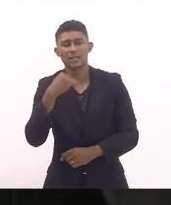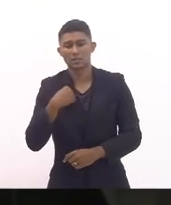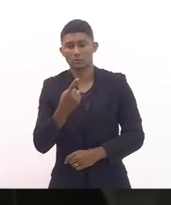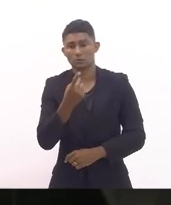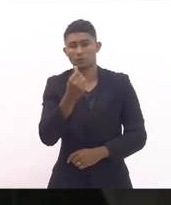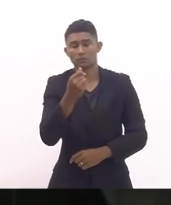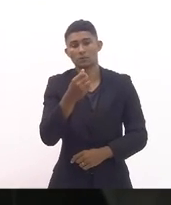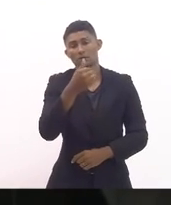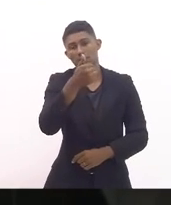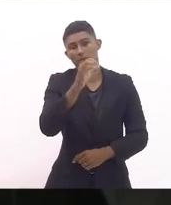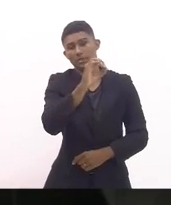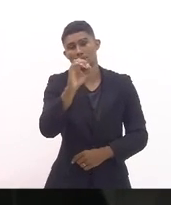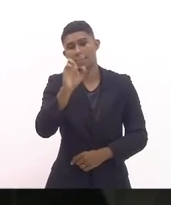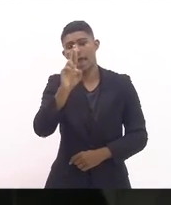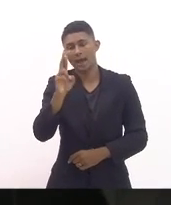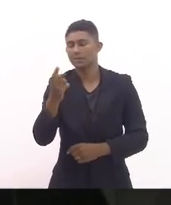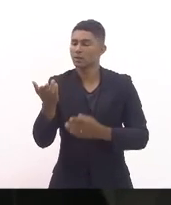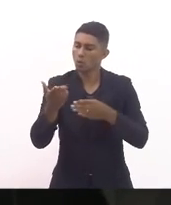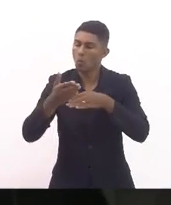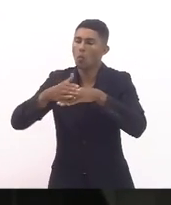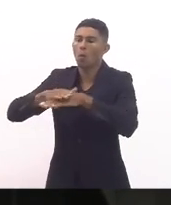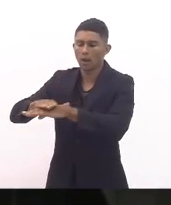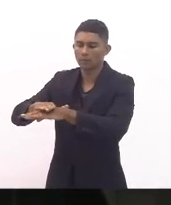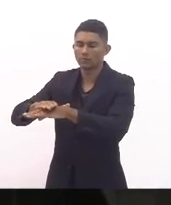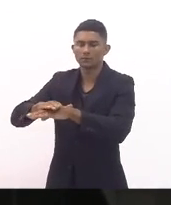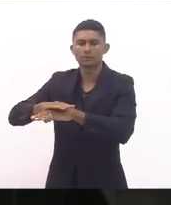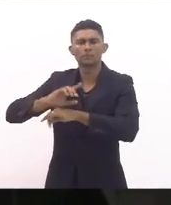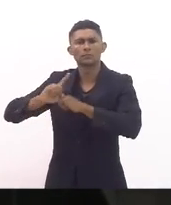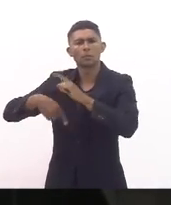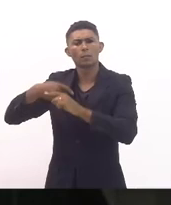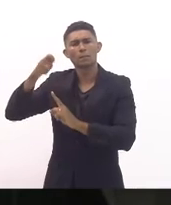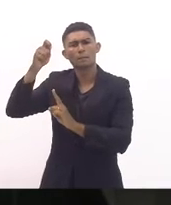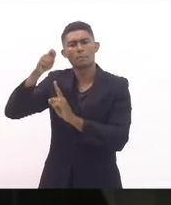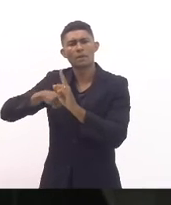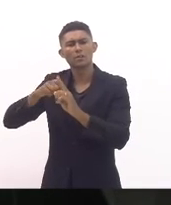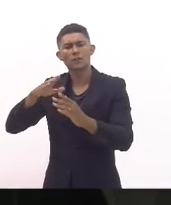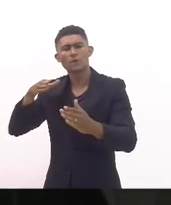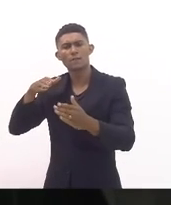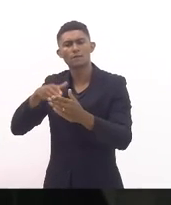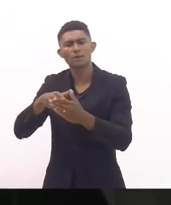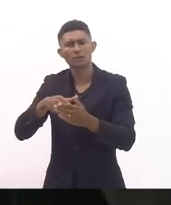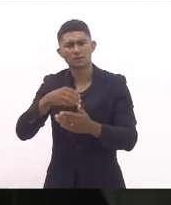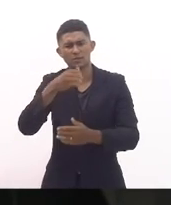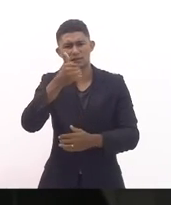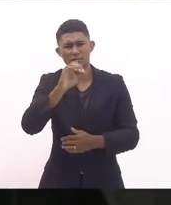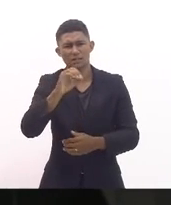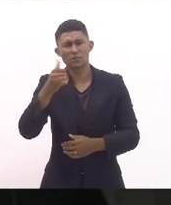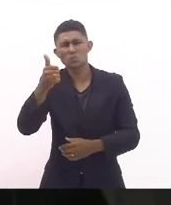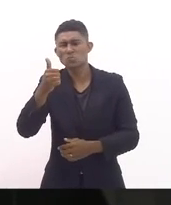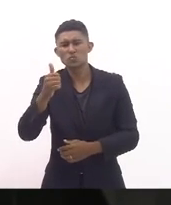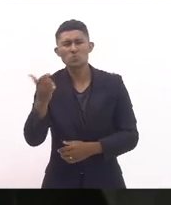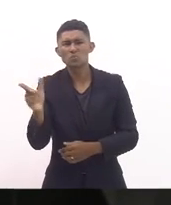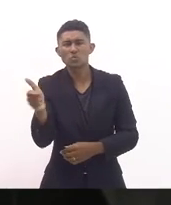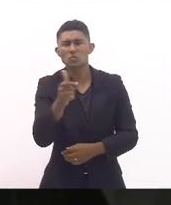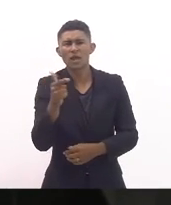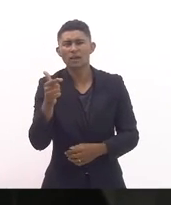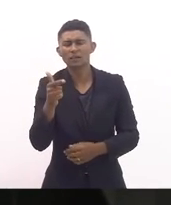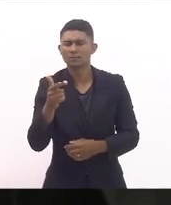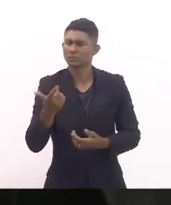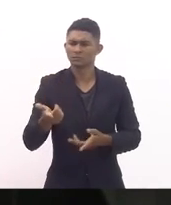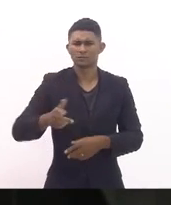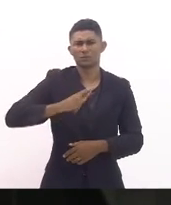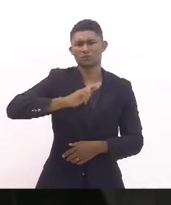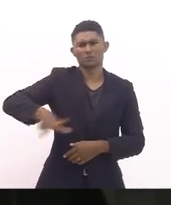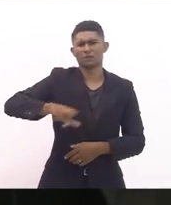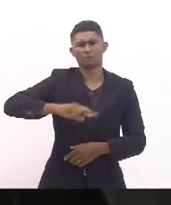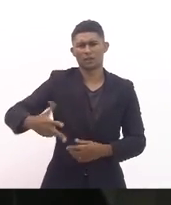né para investimento na poupança por exemplo no final do mês a gente não tem sentir um reais né então o spread bancário essa diferença